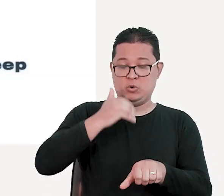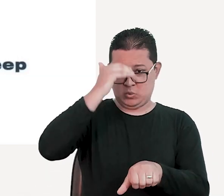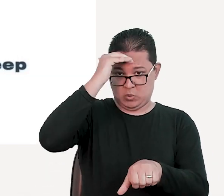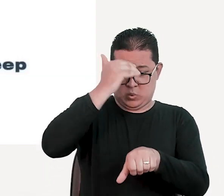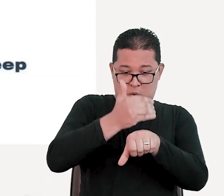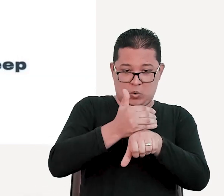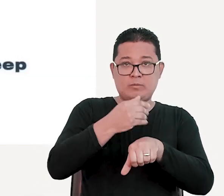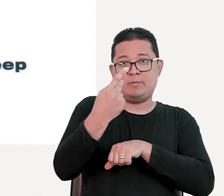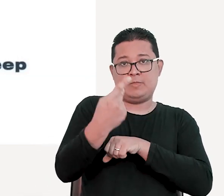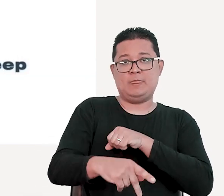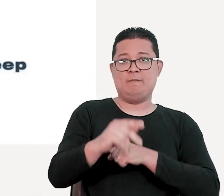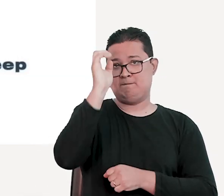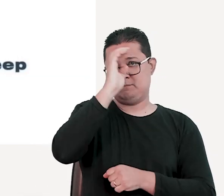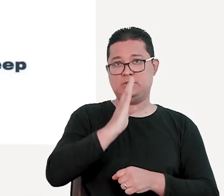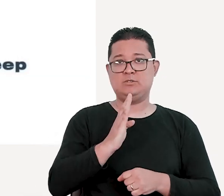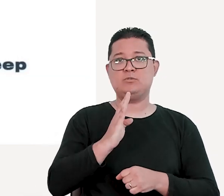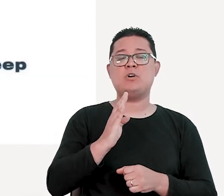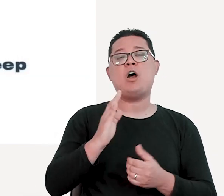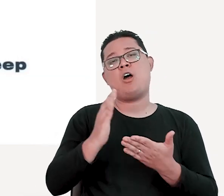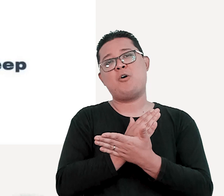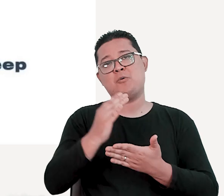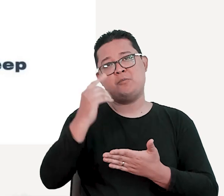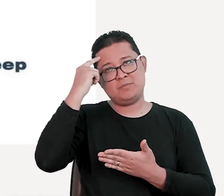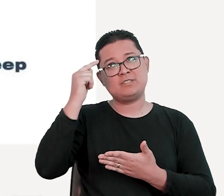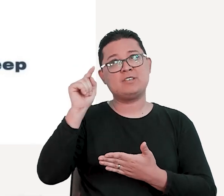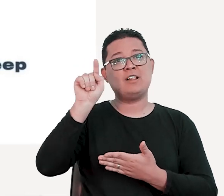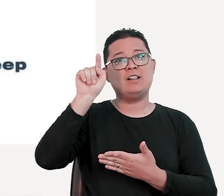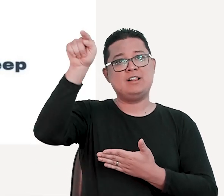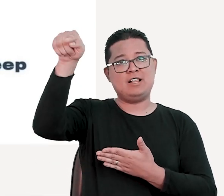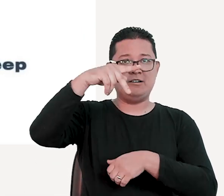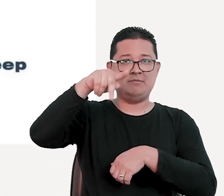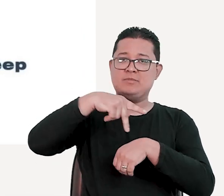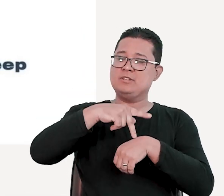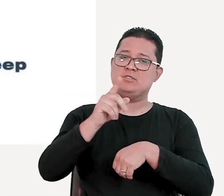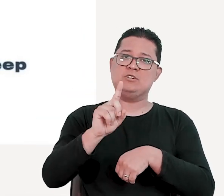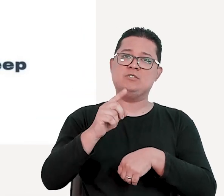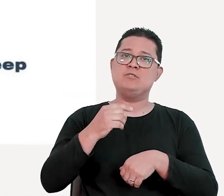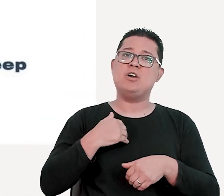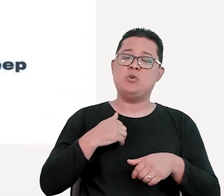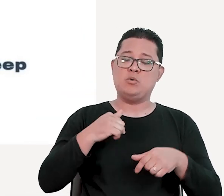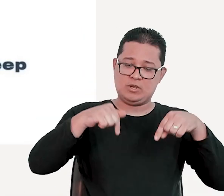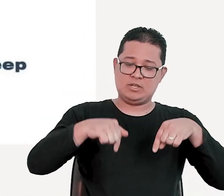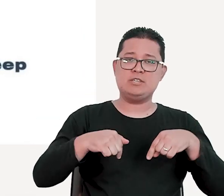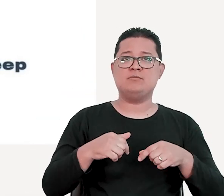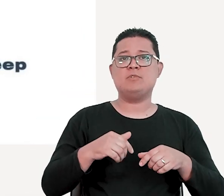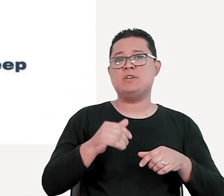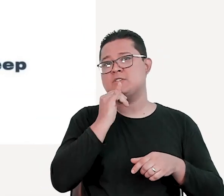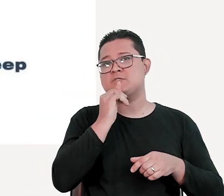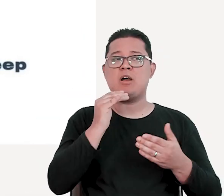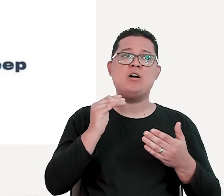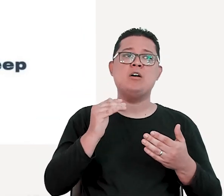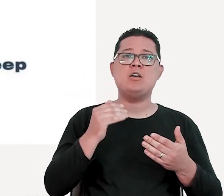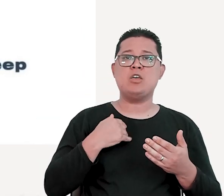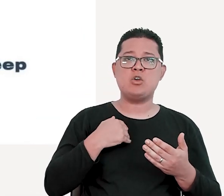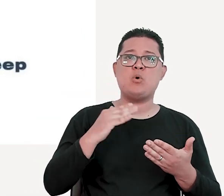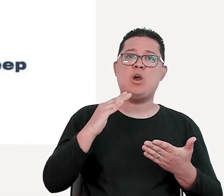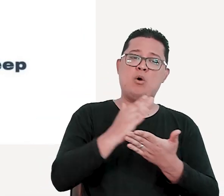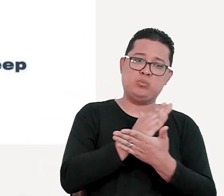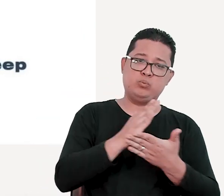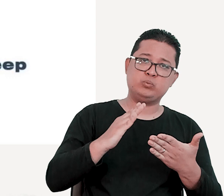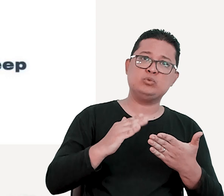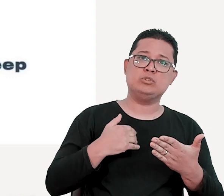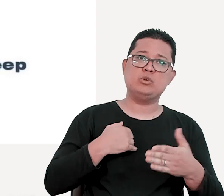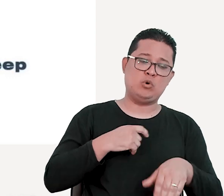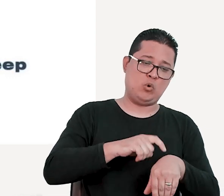mas não, eu faço daqui. Tem dia que eu começo 8h30, 8 horas, tem dia que às 9, tenho que acompanhar muito